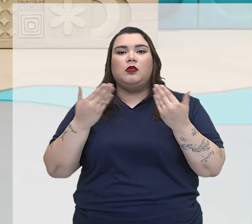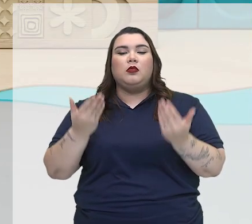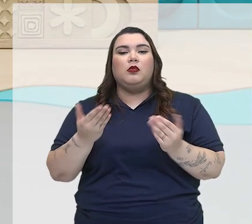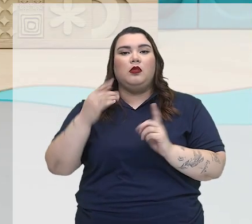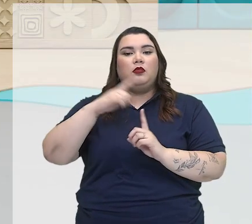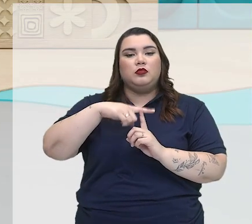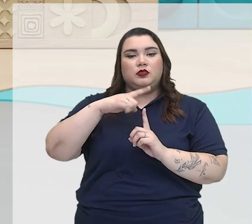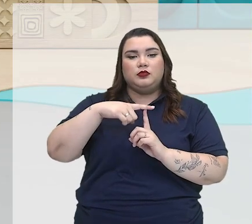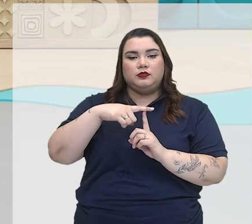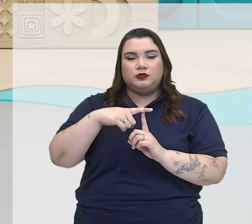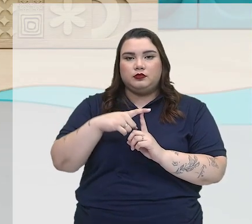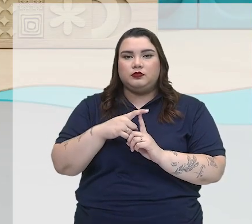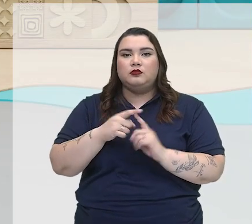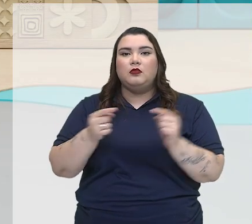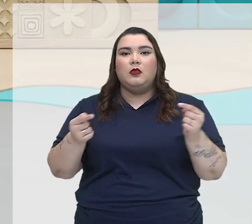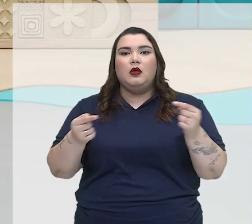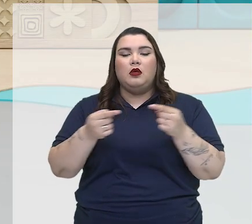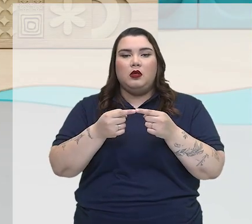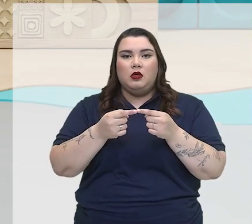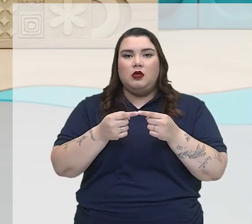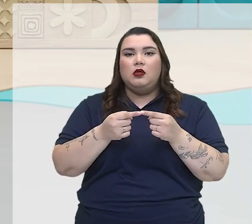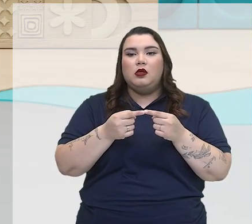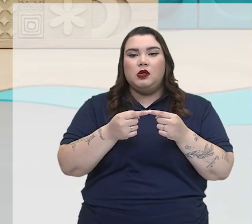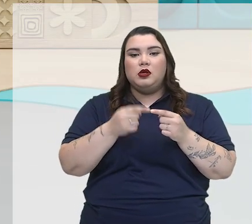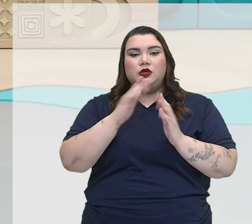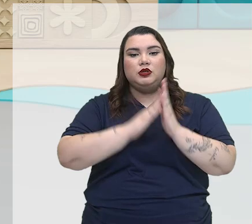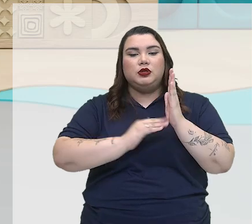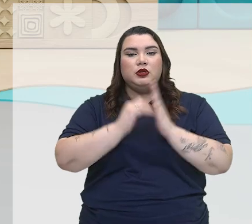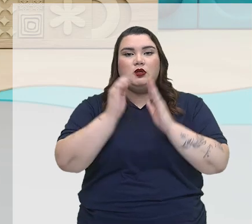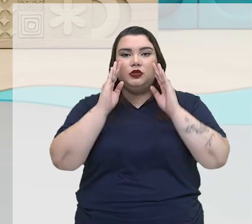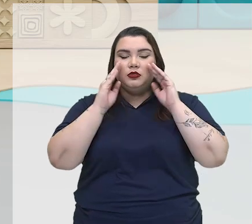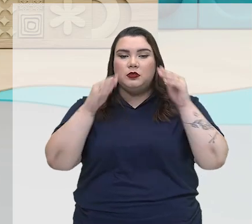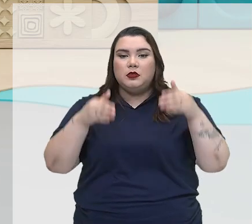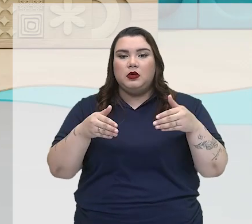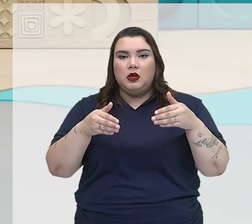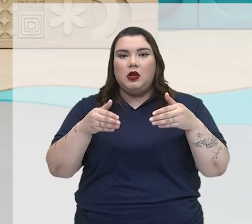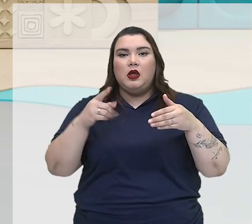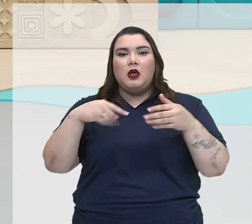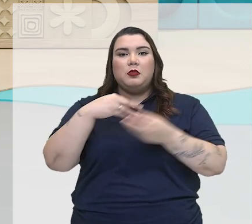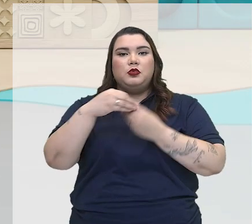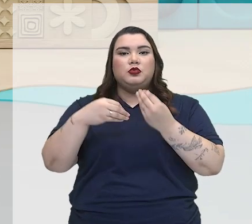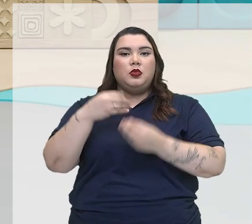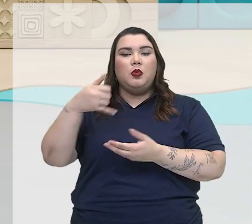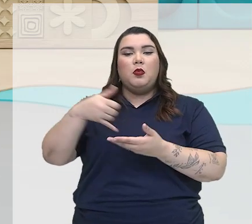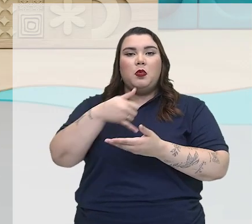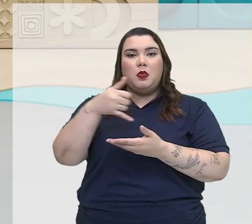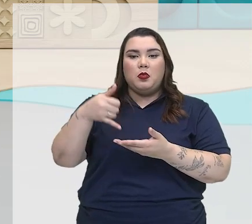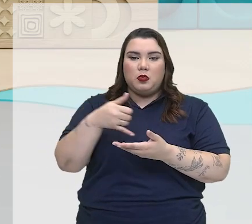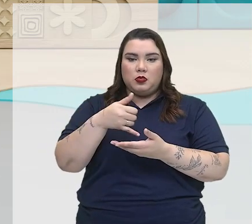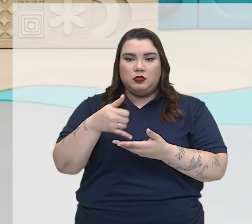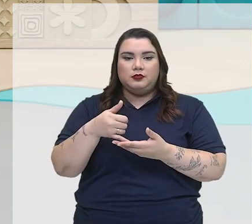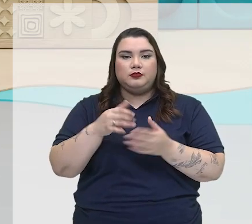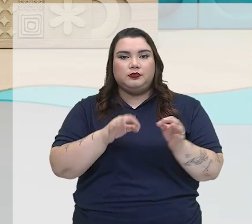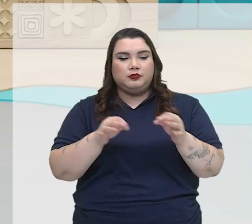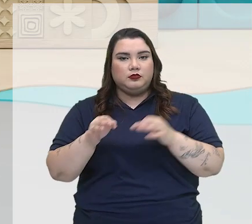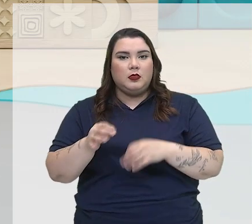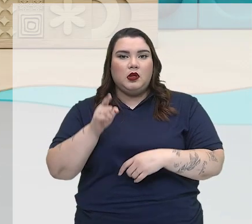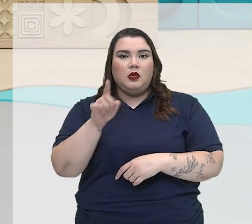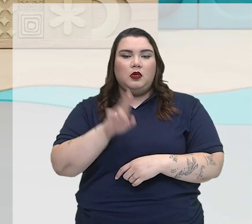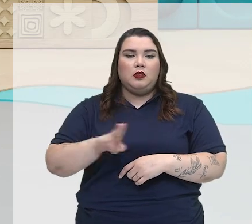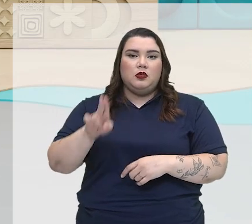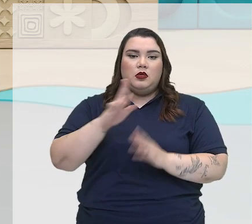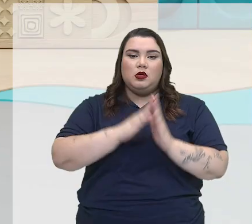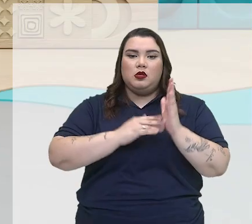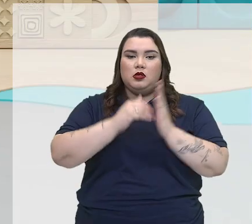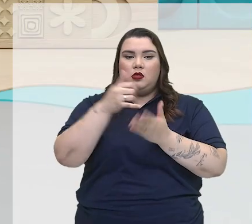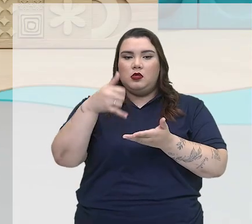de pintura? Então, são tintas específicas, que são tinta a óleo, não é isso? Então, você vai pegar tinta a óleo,